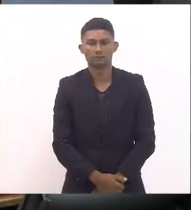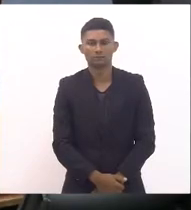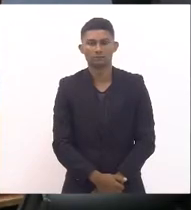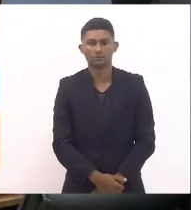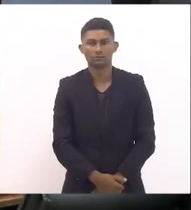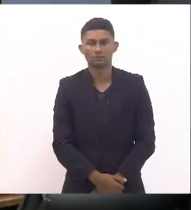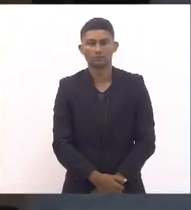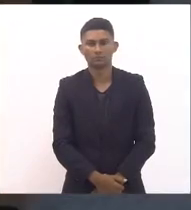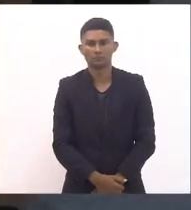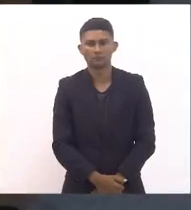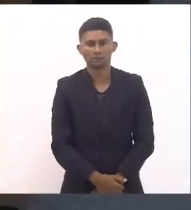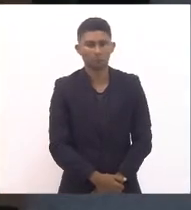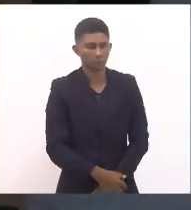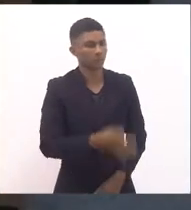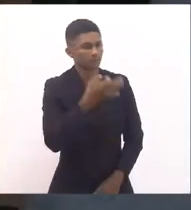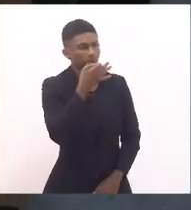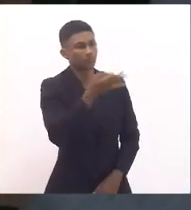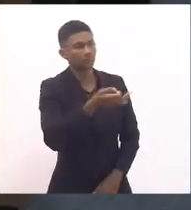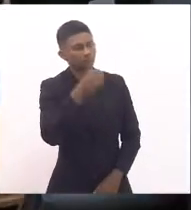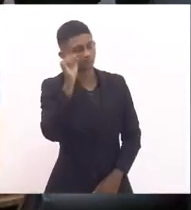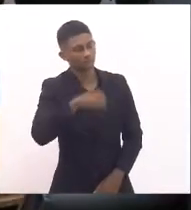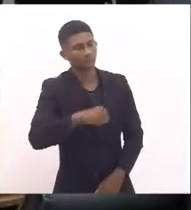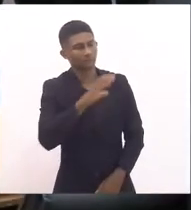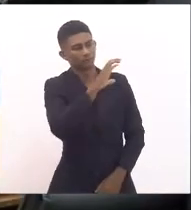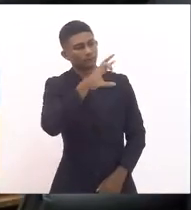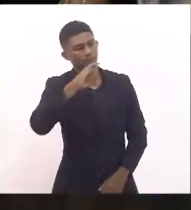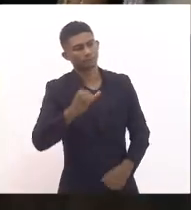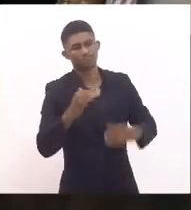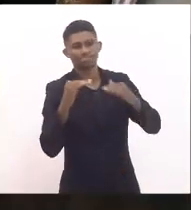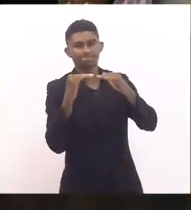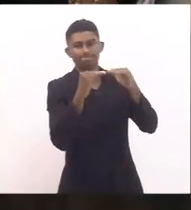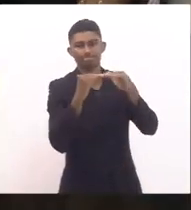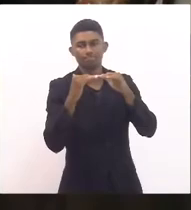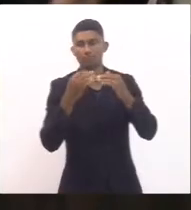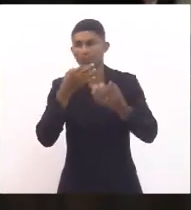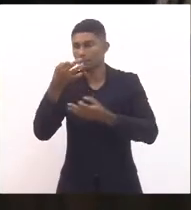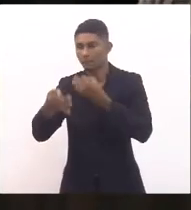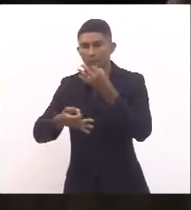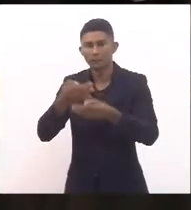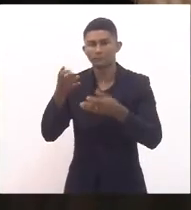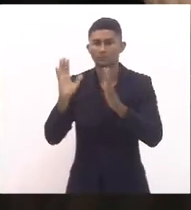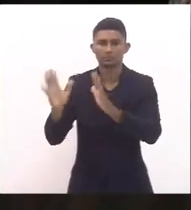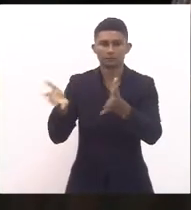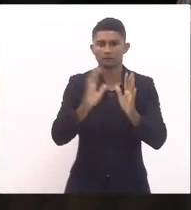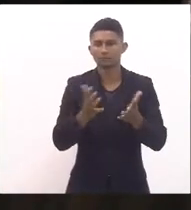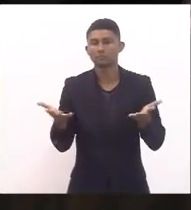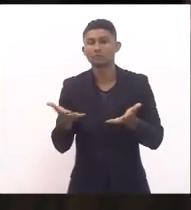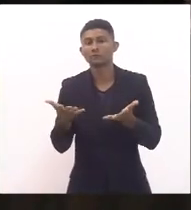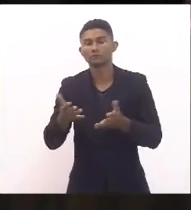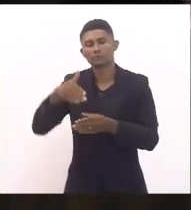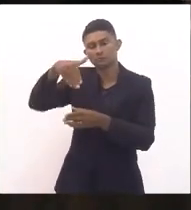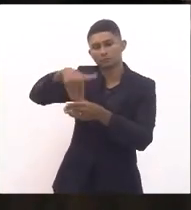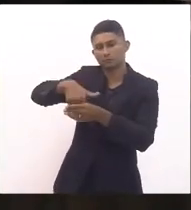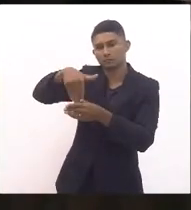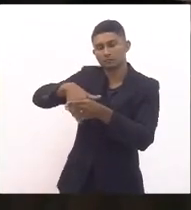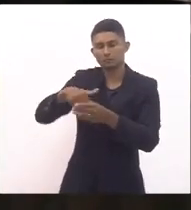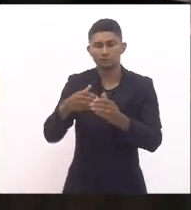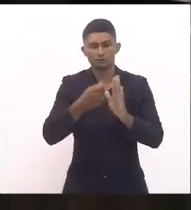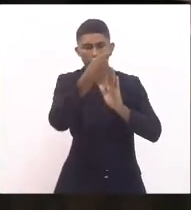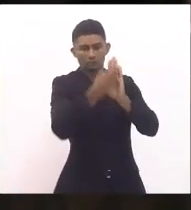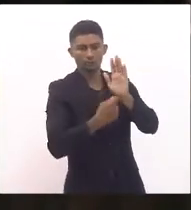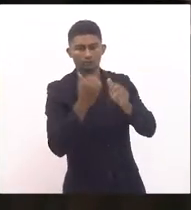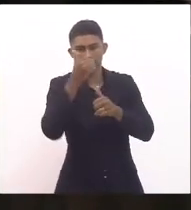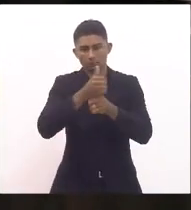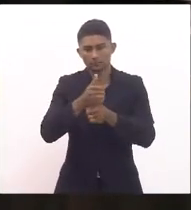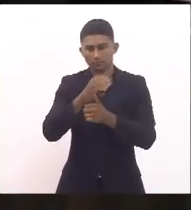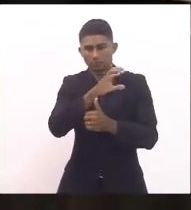Senhor presidente, parecer favorável, acompanha a CCJ. Os pareceres emitidos em votação substitutivo da CCJ. Senhores que